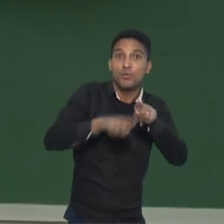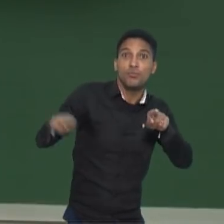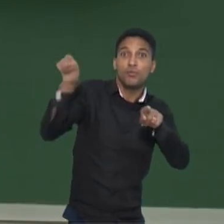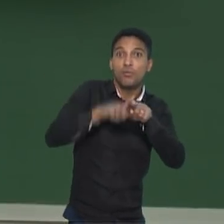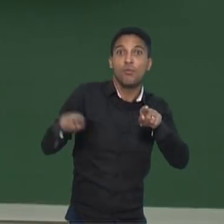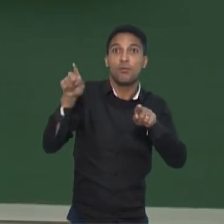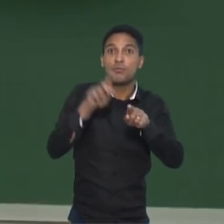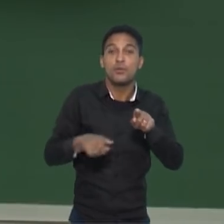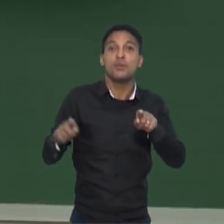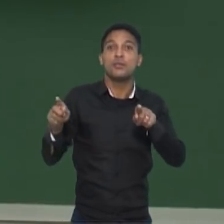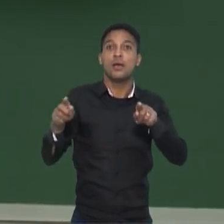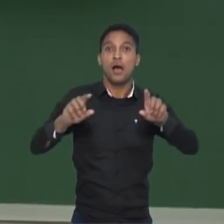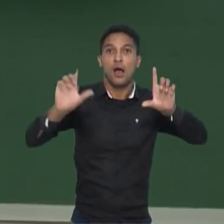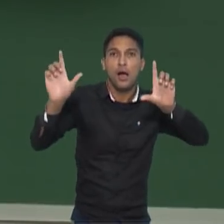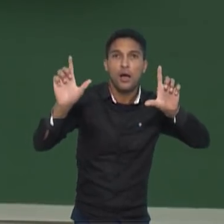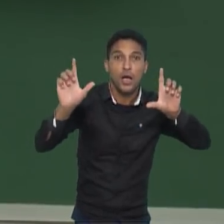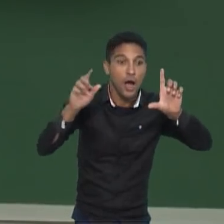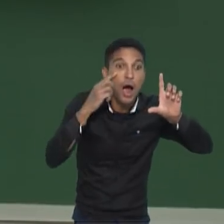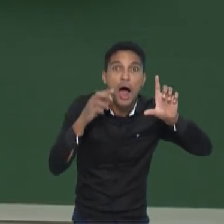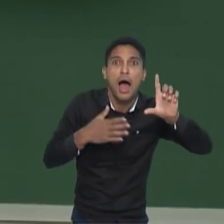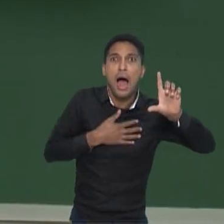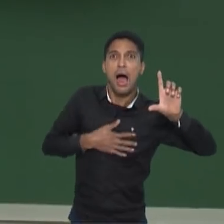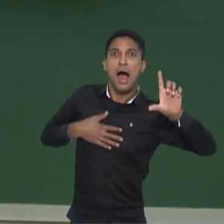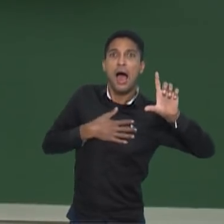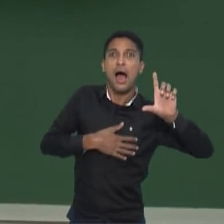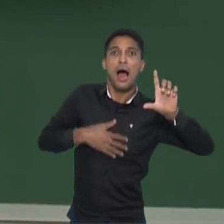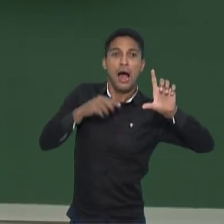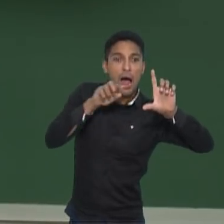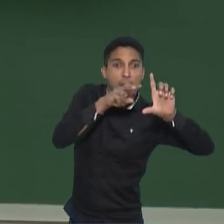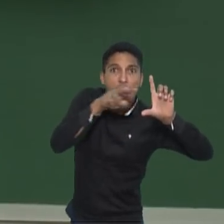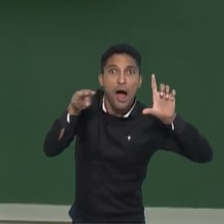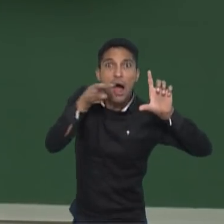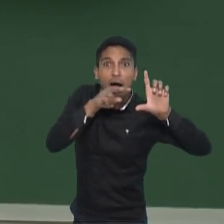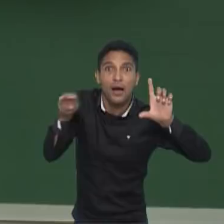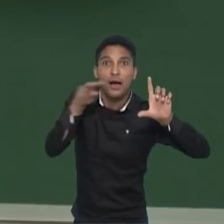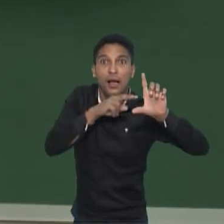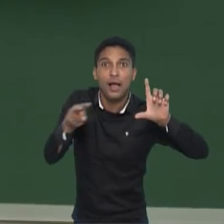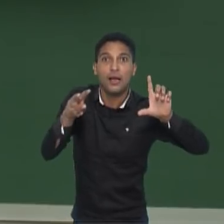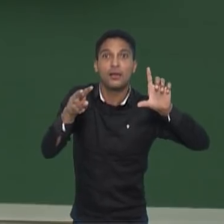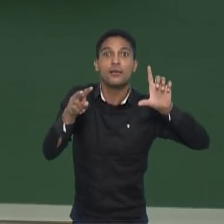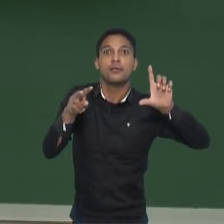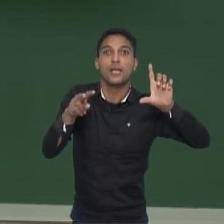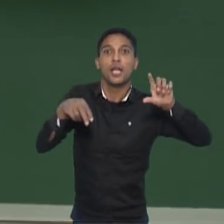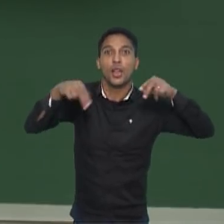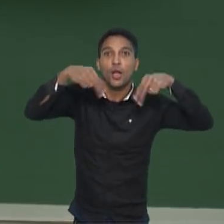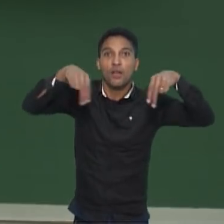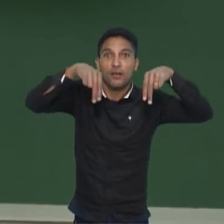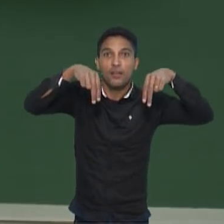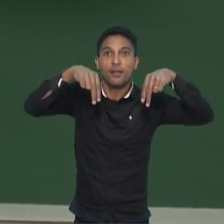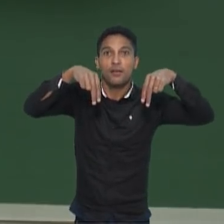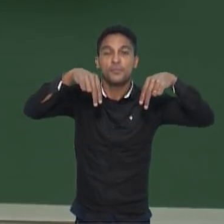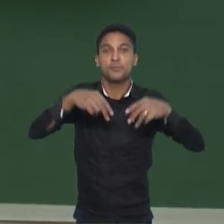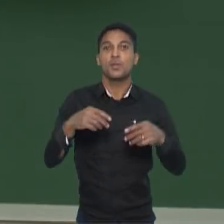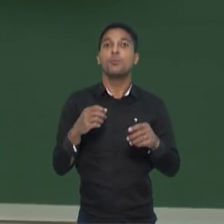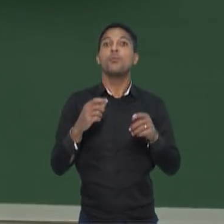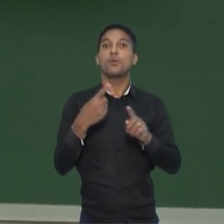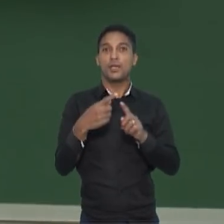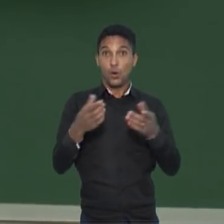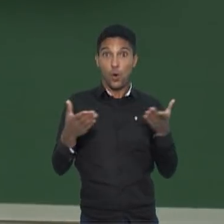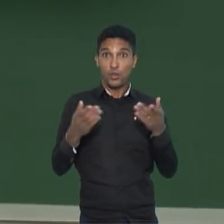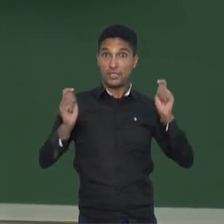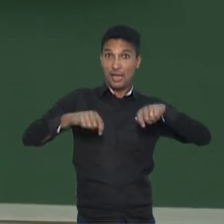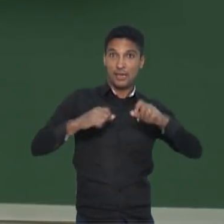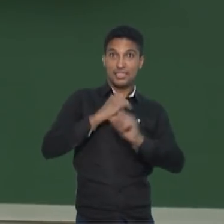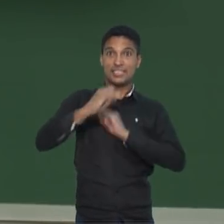estão vendo que a internet também é um dispositivo interessante, então elas estão disponibilizando algo a mais, né, para quem realmente